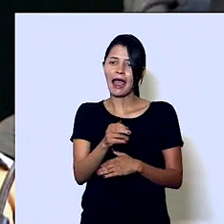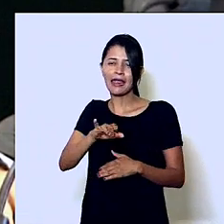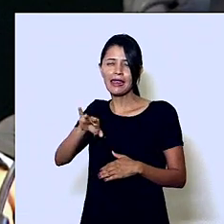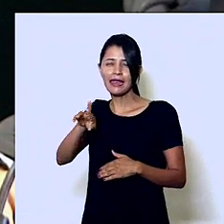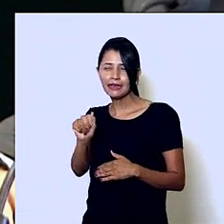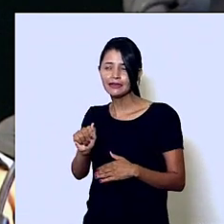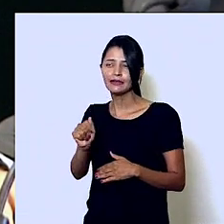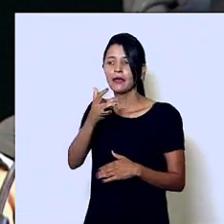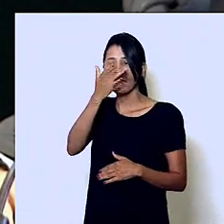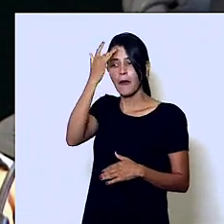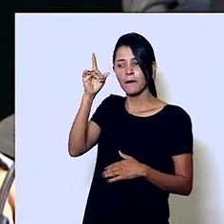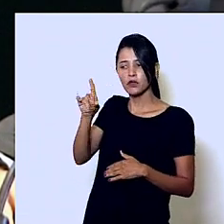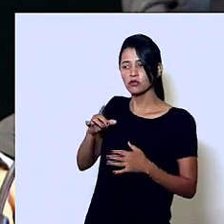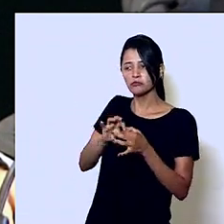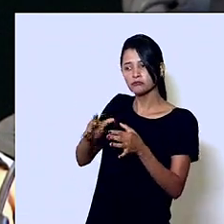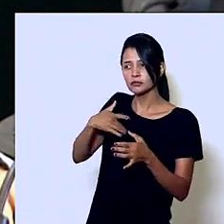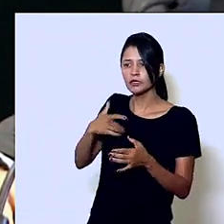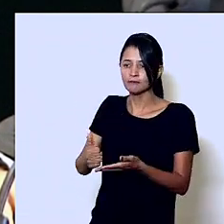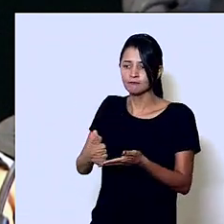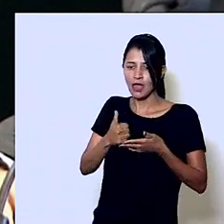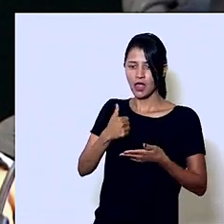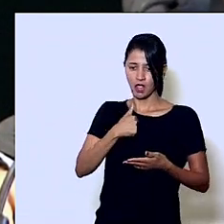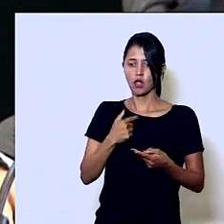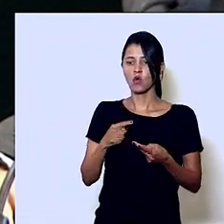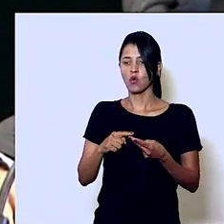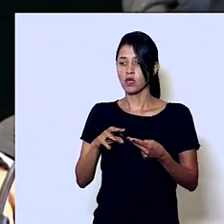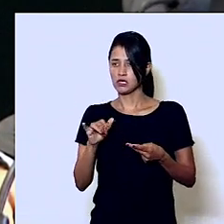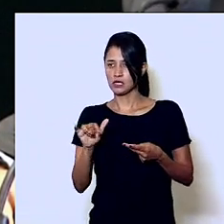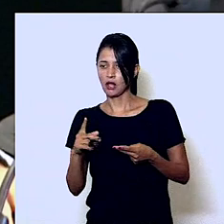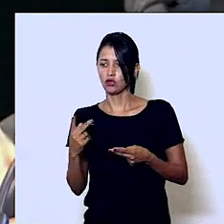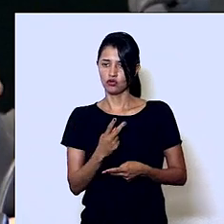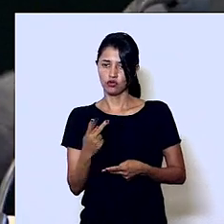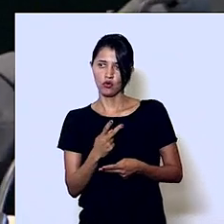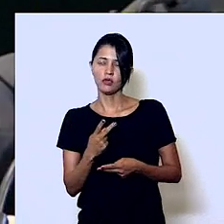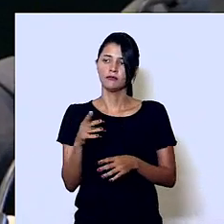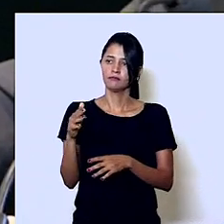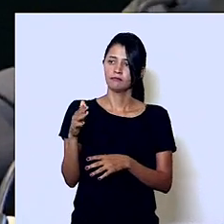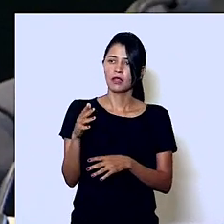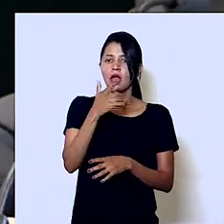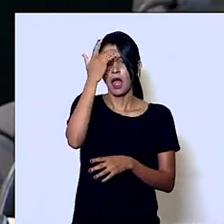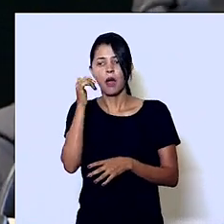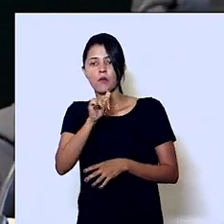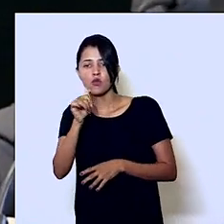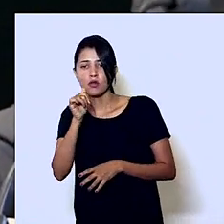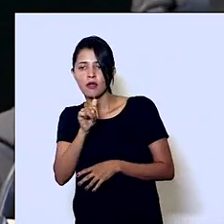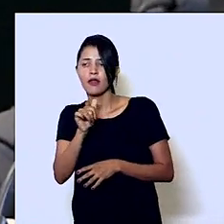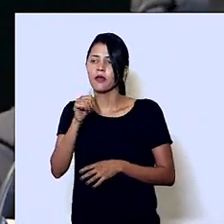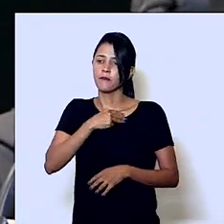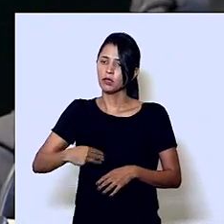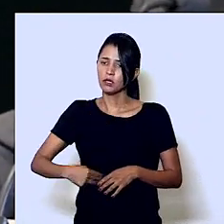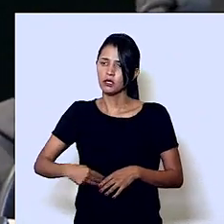acessar, a minha e a Estela, que éramos ambos secretários, os conselheiros, os ministros, as mulheres se sentissem representadas. Ele tinha essa noção